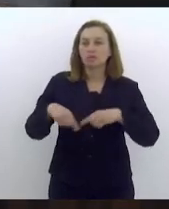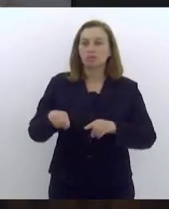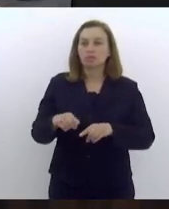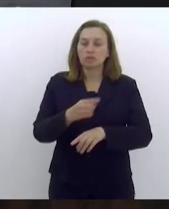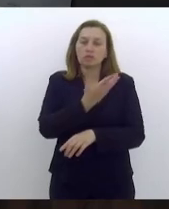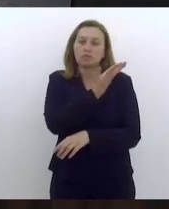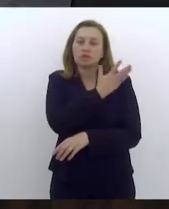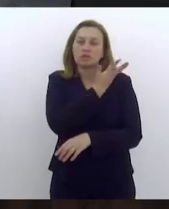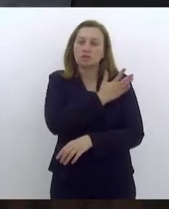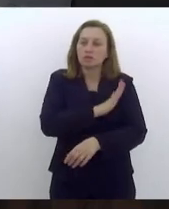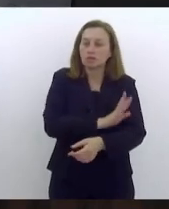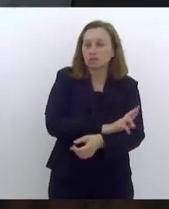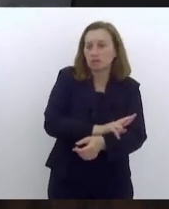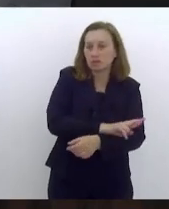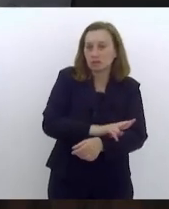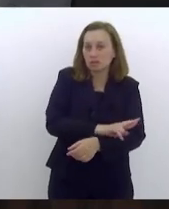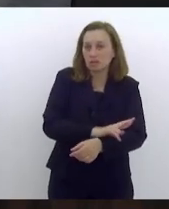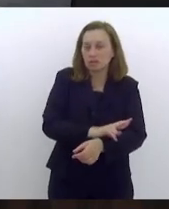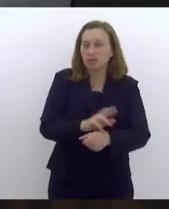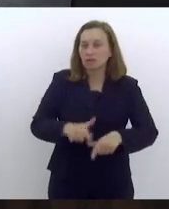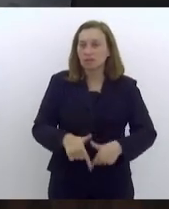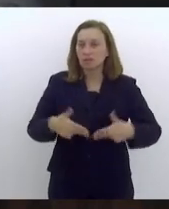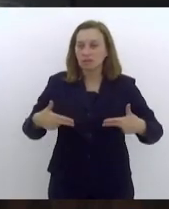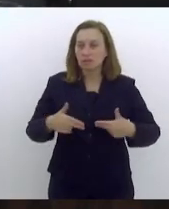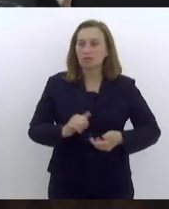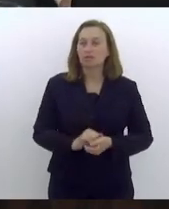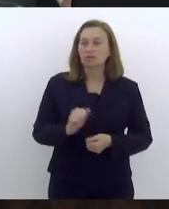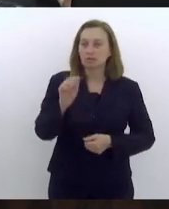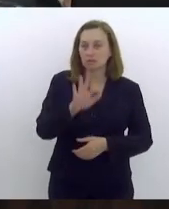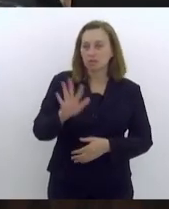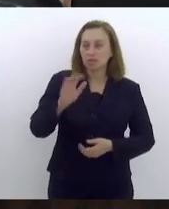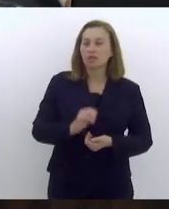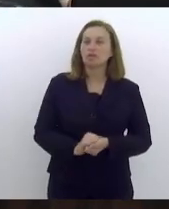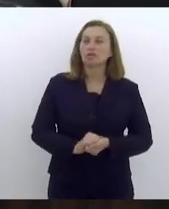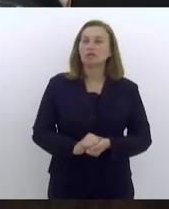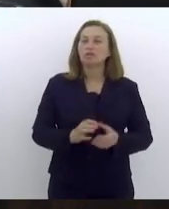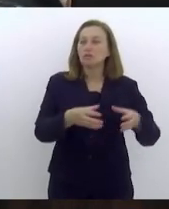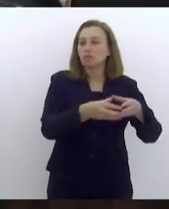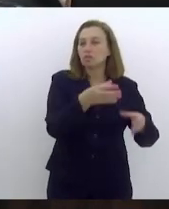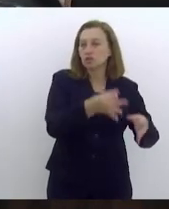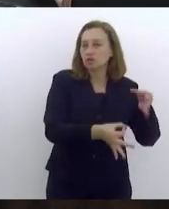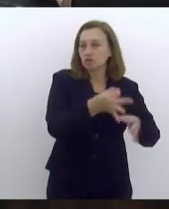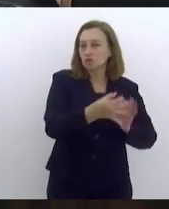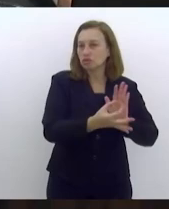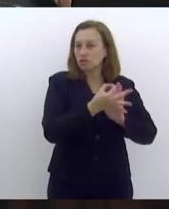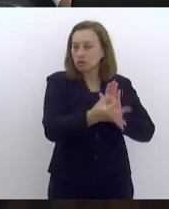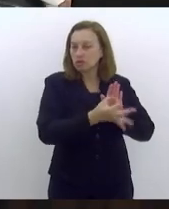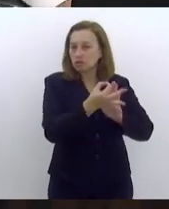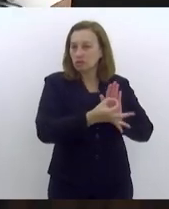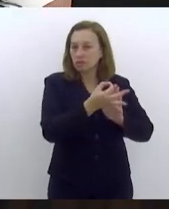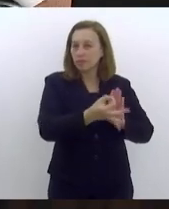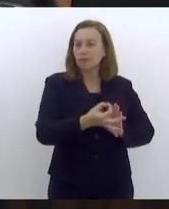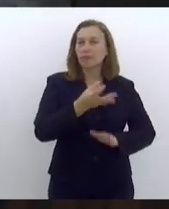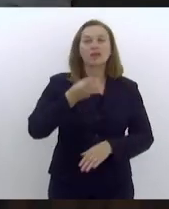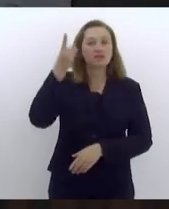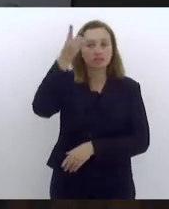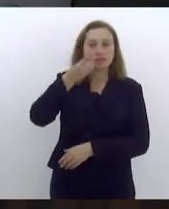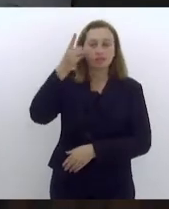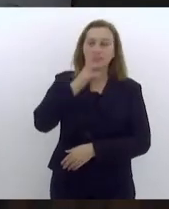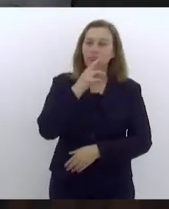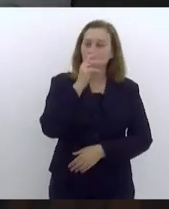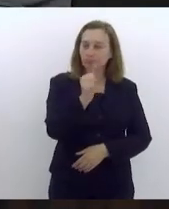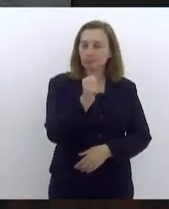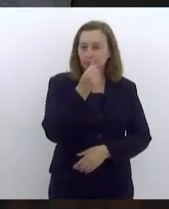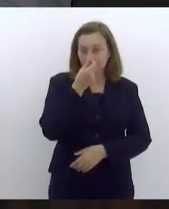discriminação, procedência racial, etnia, religião e procedência nacional. Para emitir parecer pela Constituição e Justiça, deputado